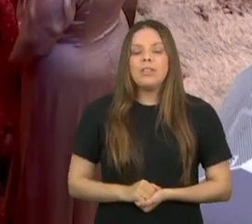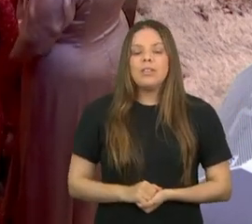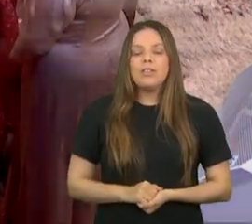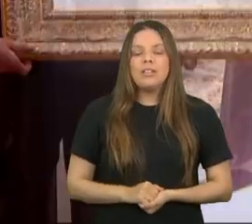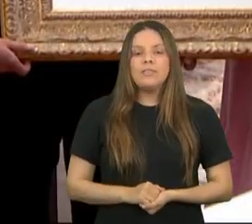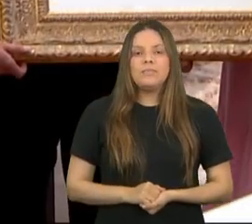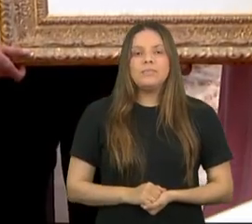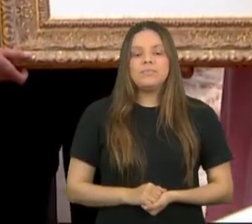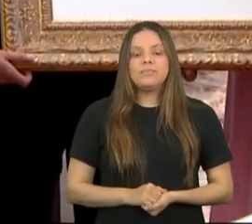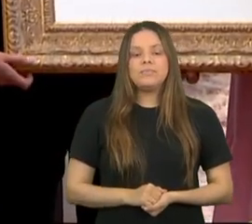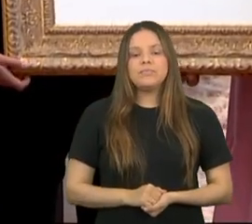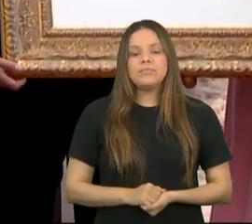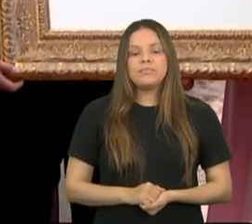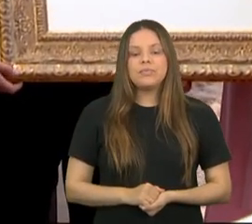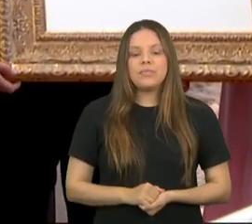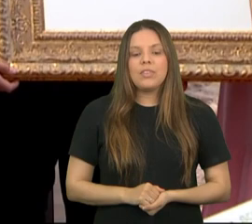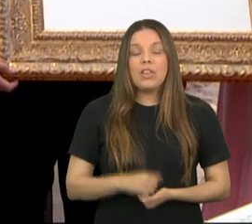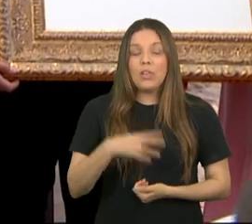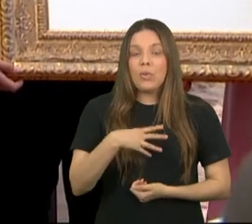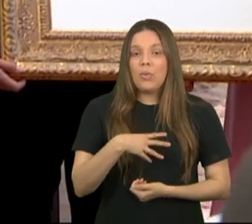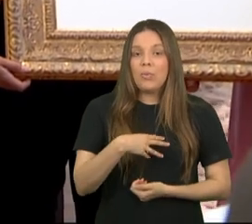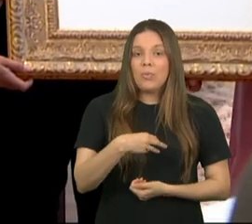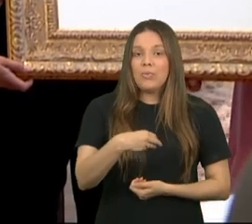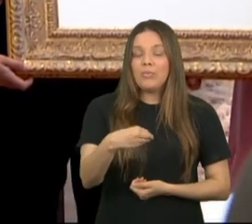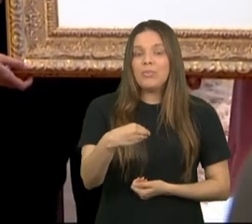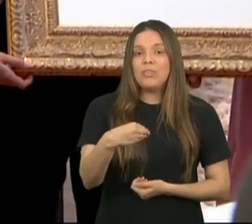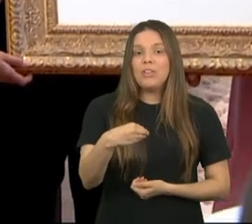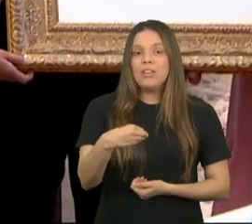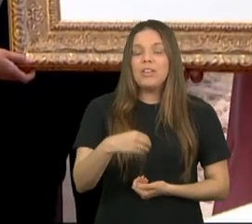essa tradução diz assim: um filho frutífero,